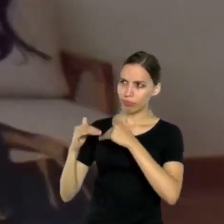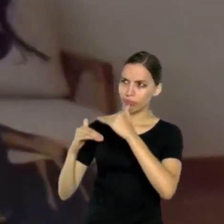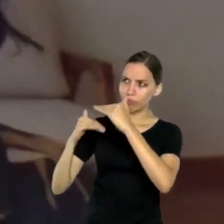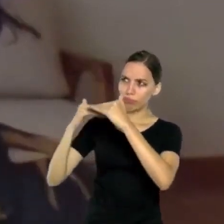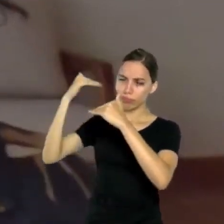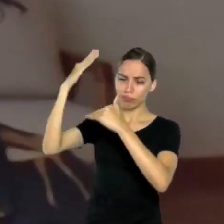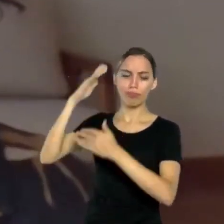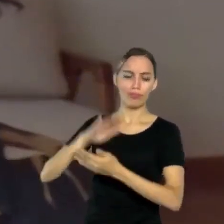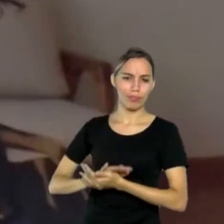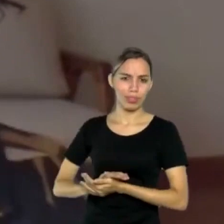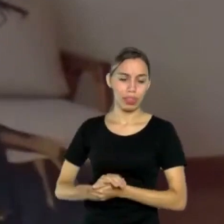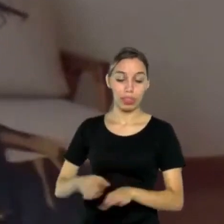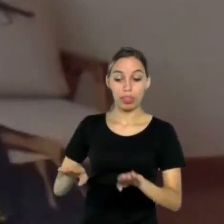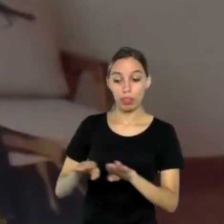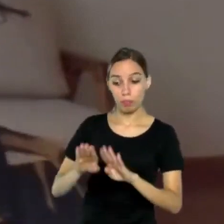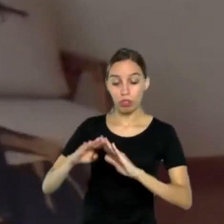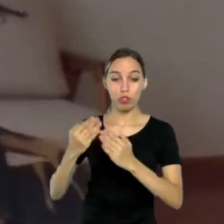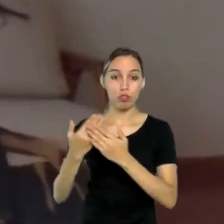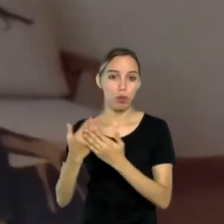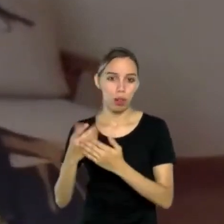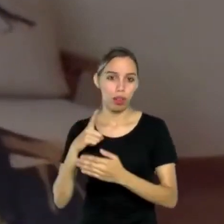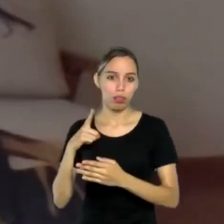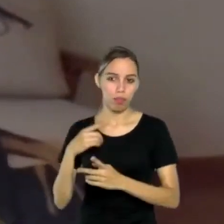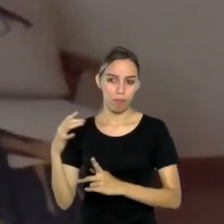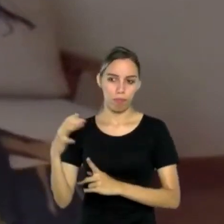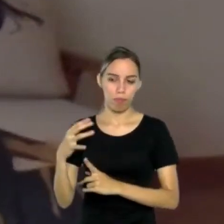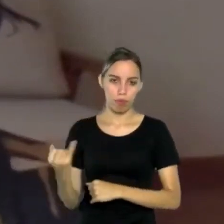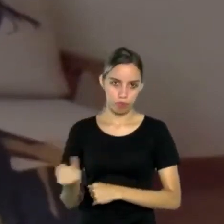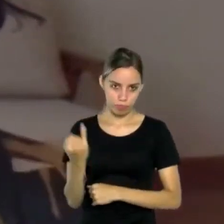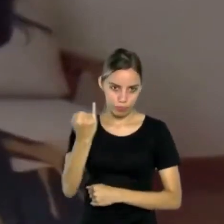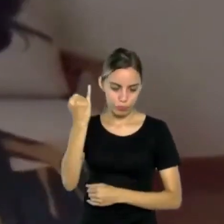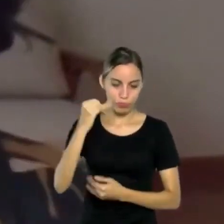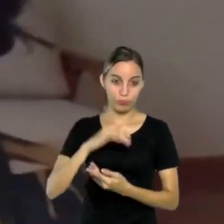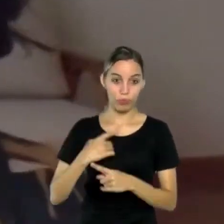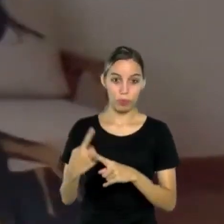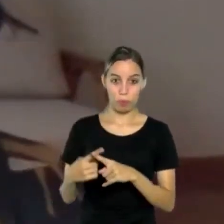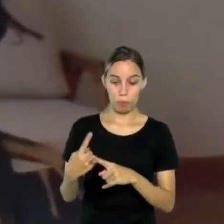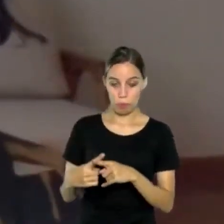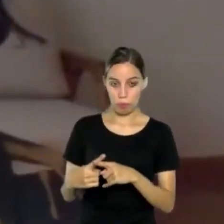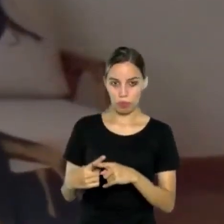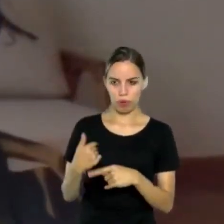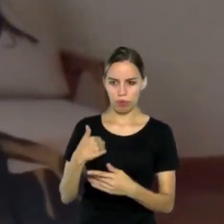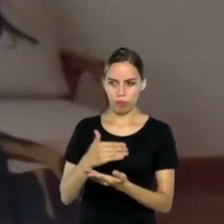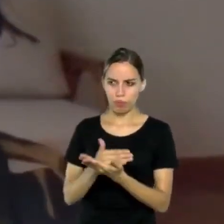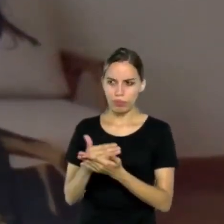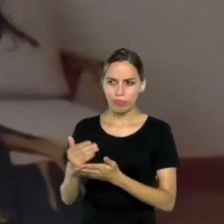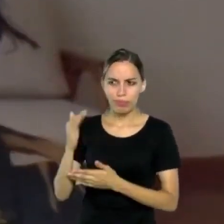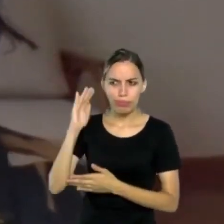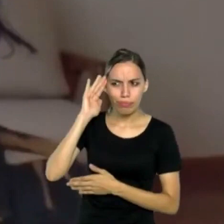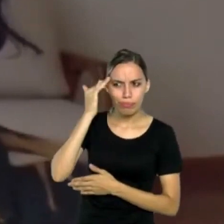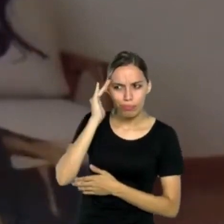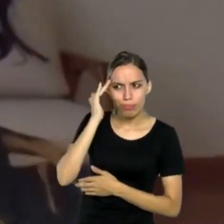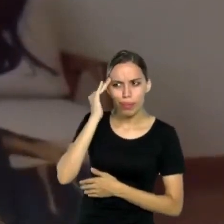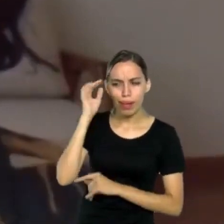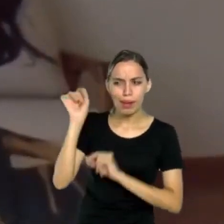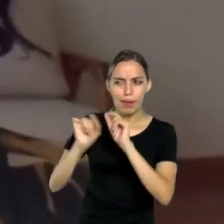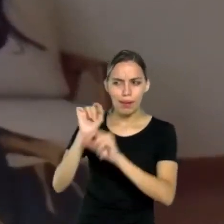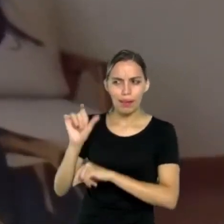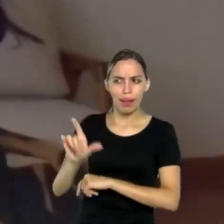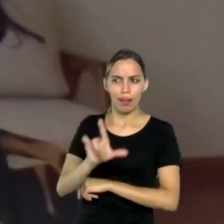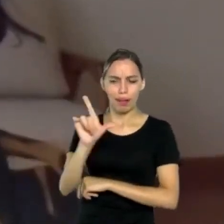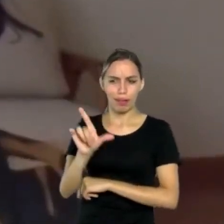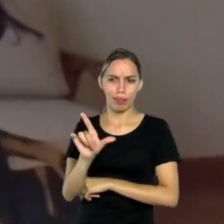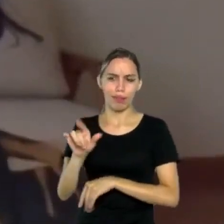a escola também teve um papel super importante nessa formação, até eu começar a entender o que era uma literatura e uma poesia um